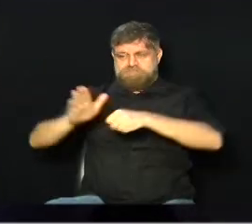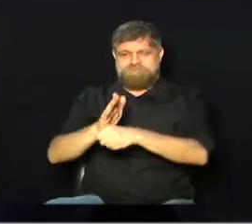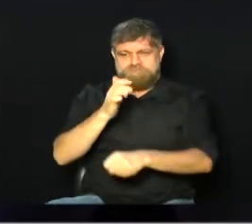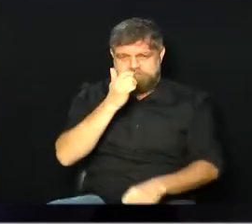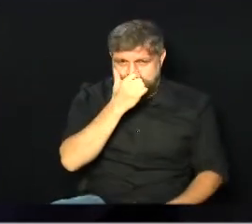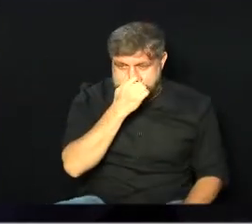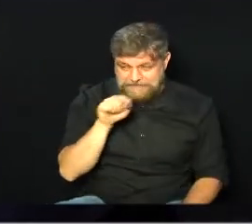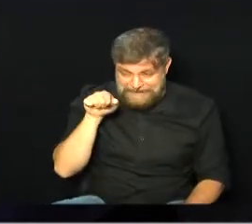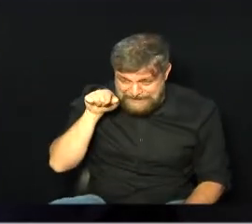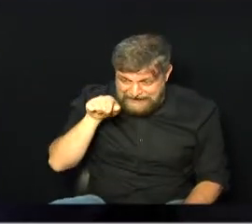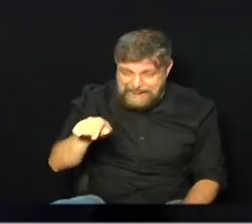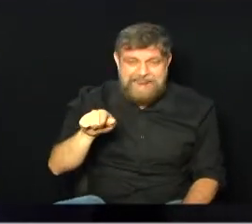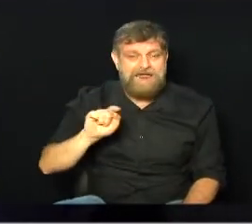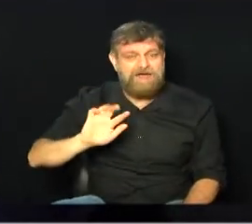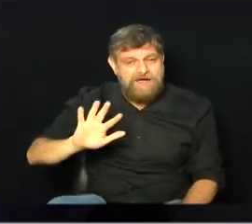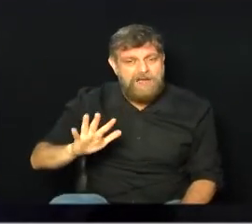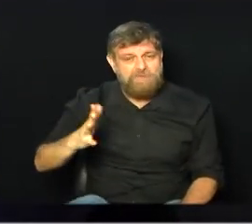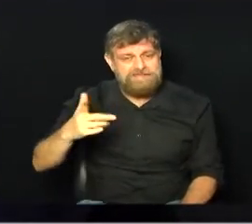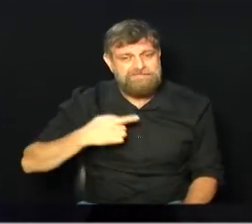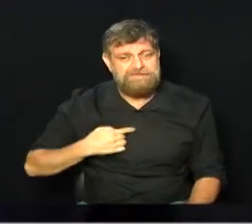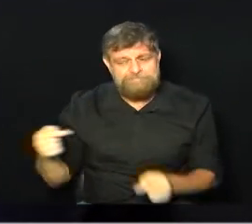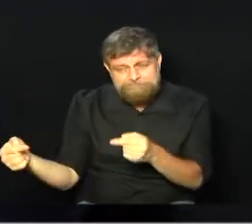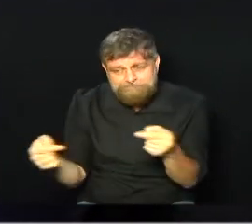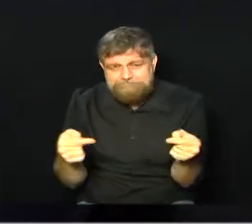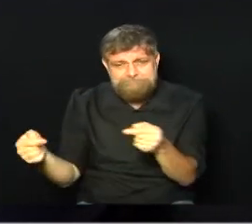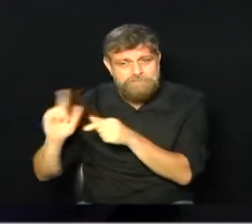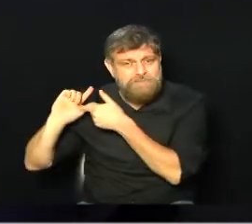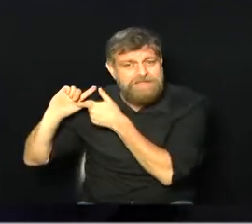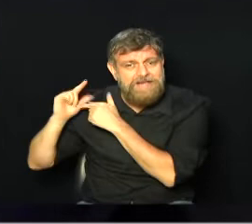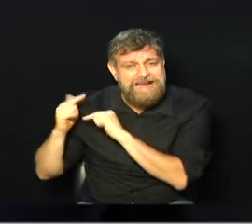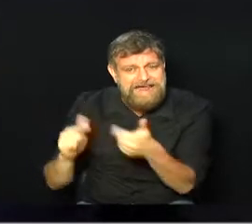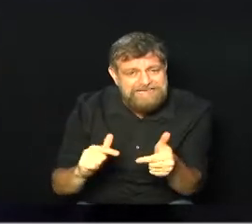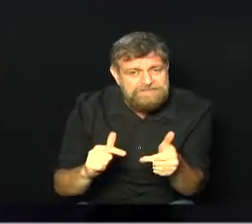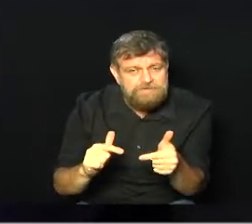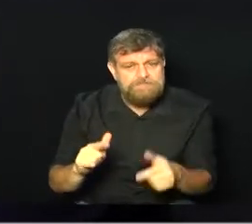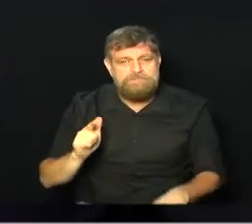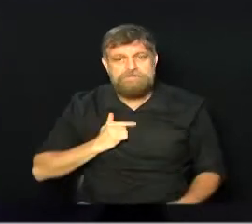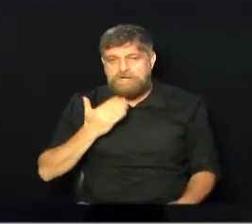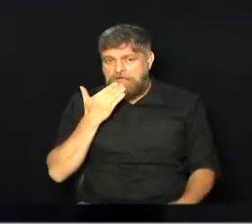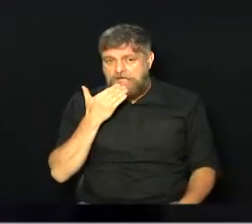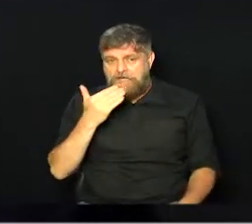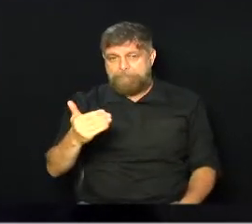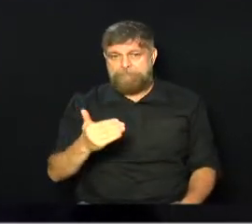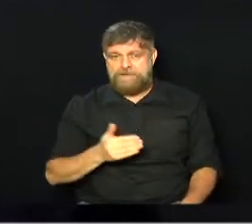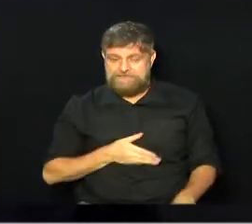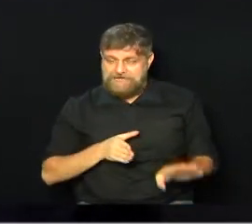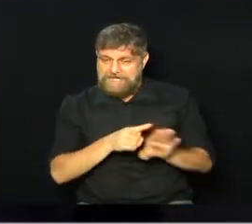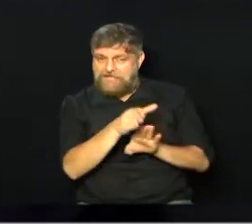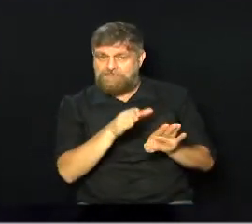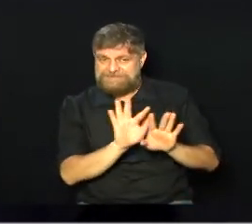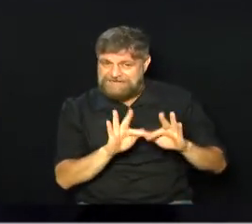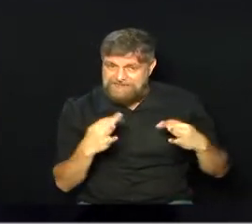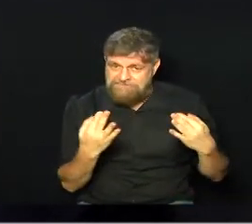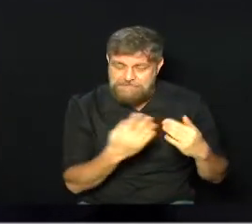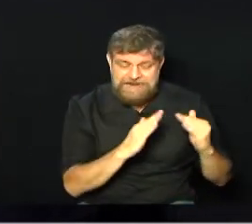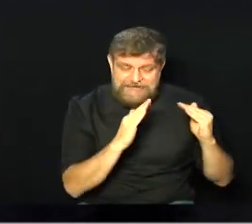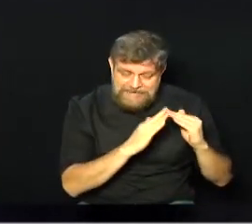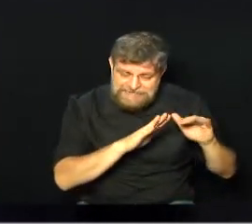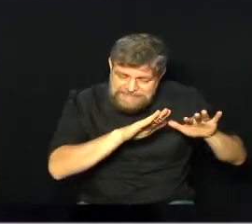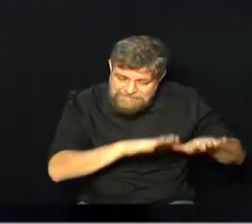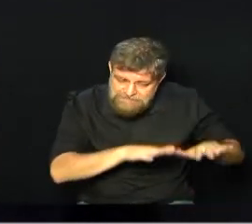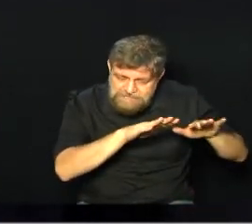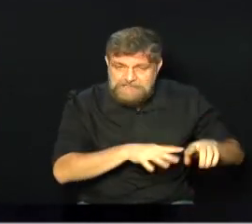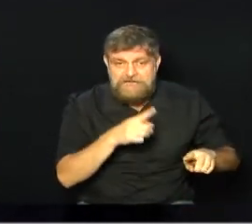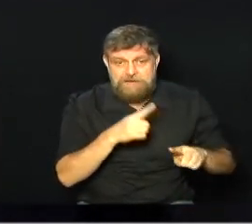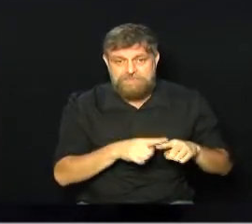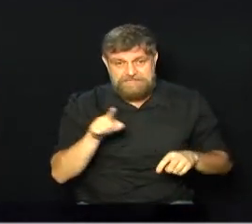mesmo. Lá é quando tem o clássico, eles pedem para não ir, pedem para familiar ficar em casa, porque é